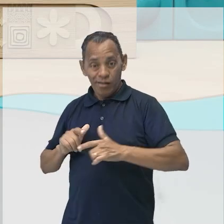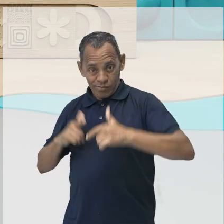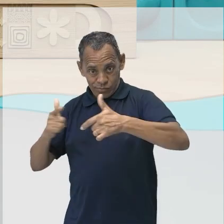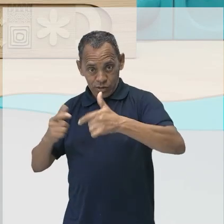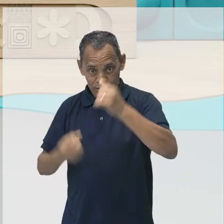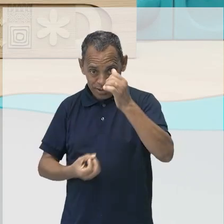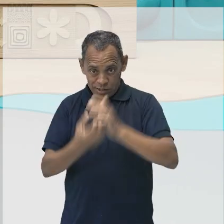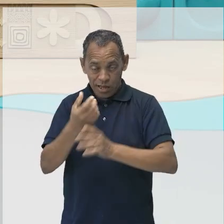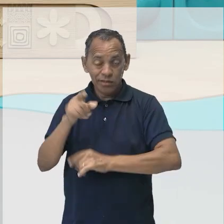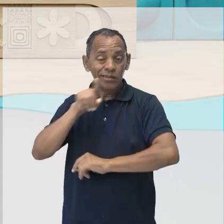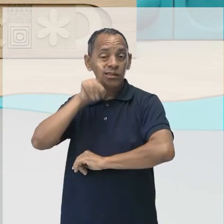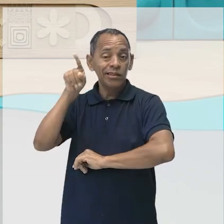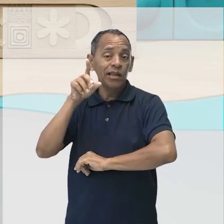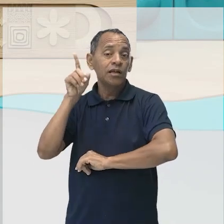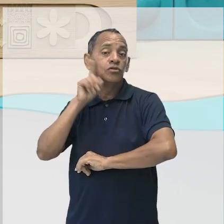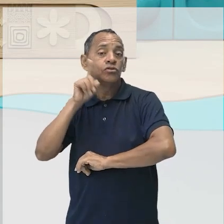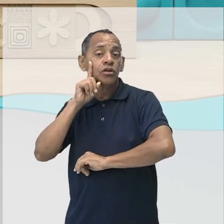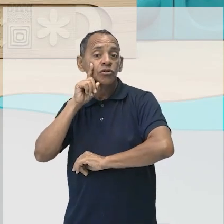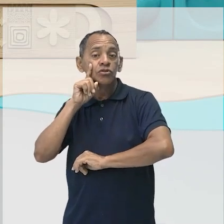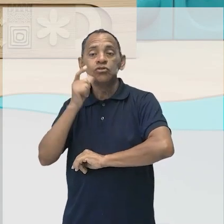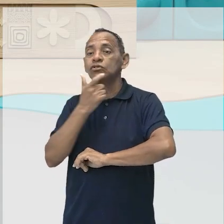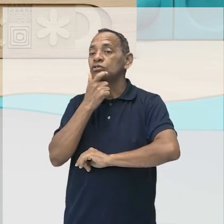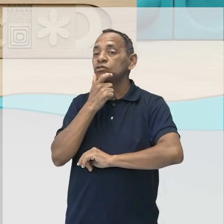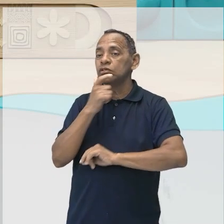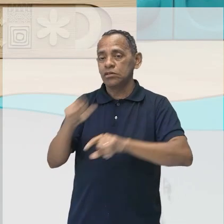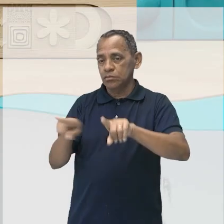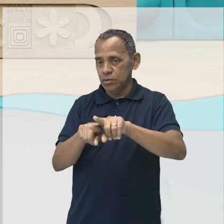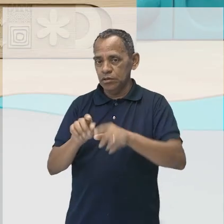nos Estados Unidos e na Inglaterra,